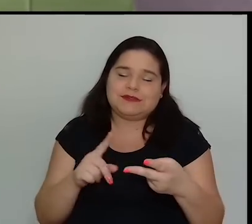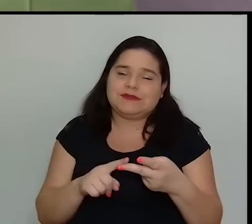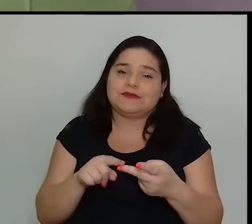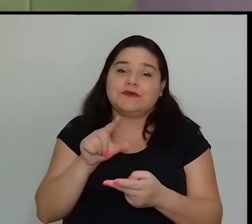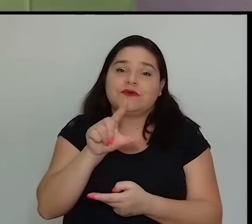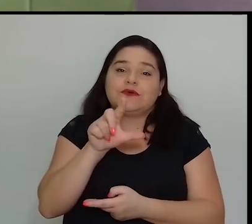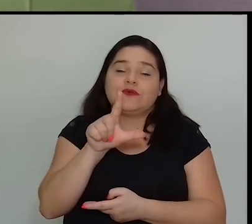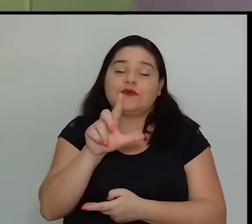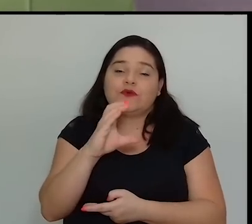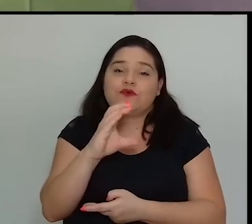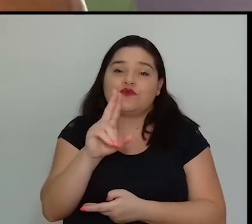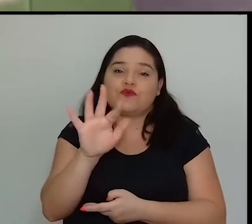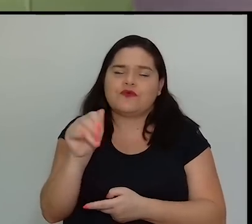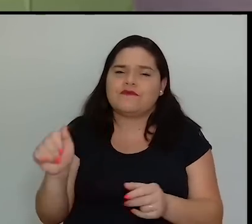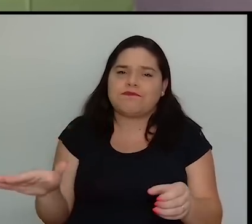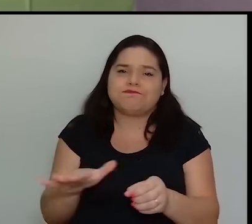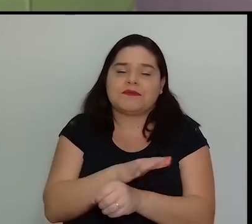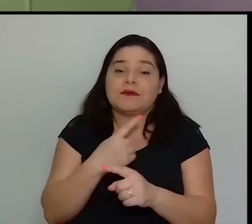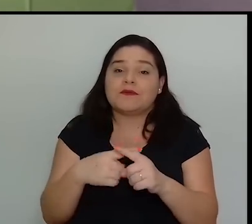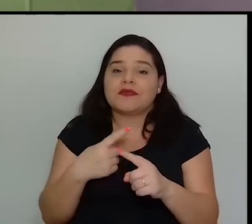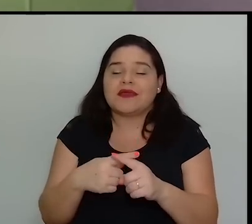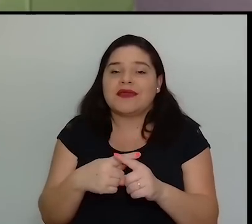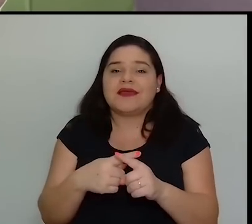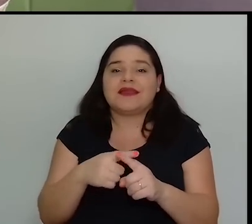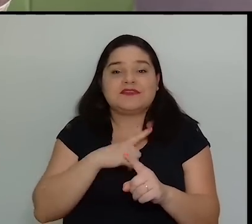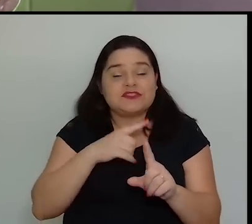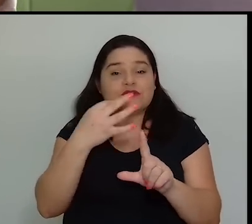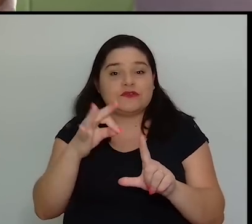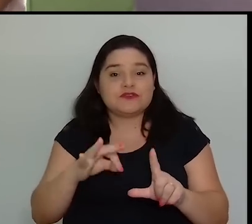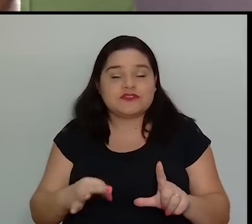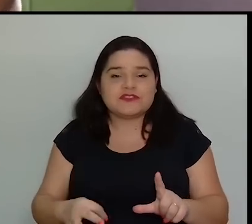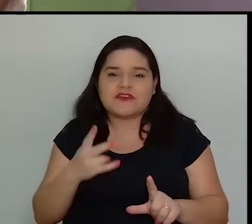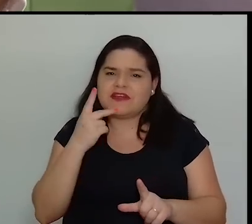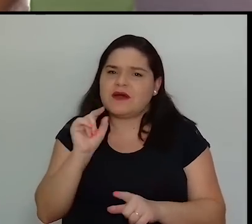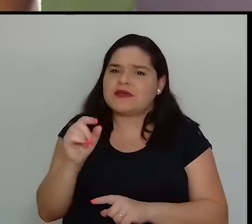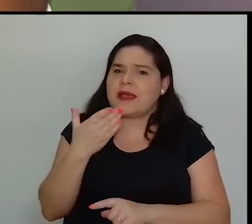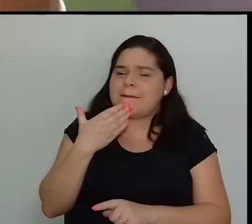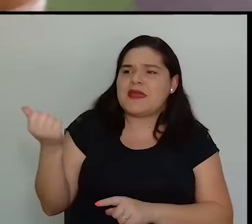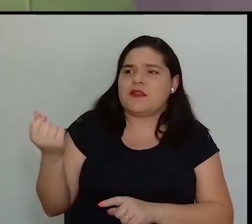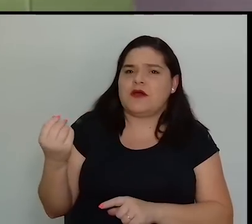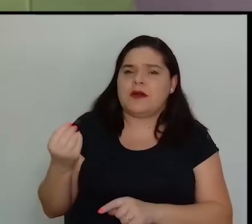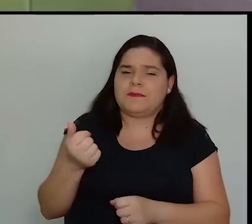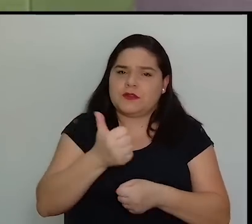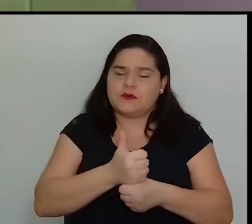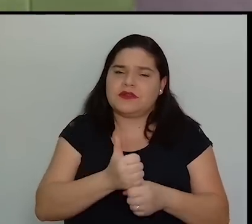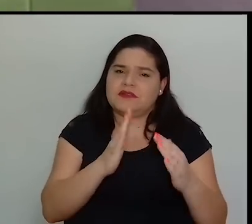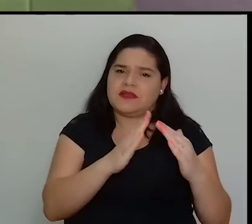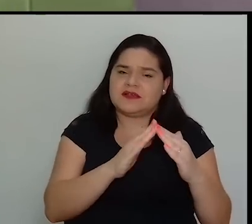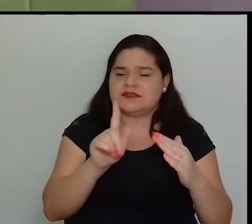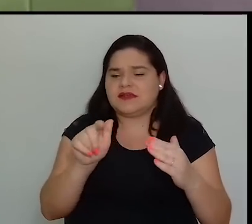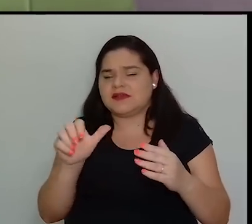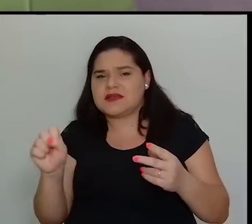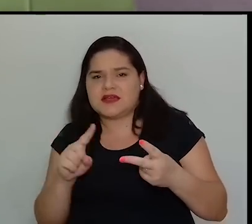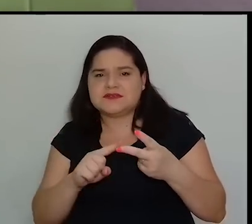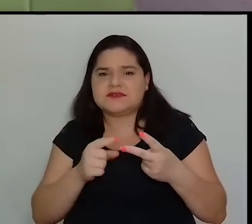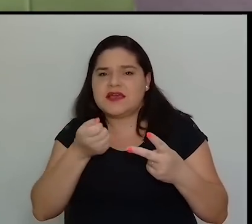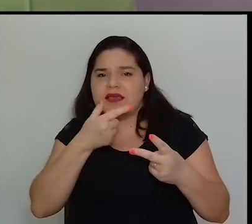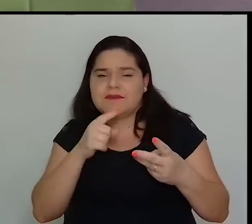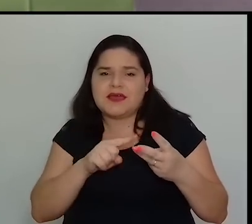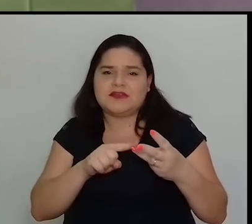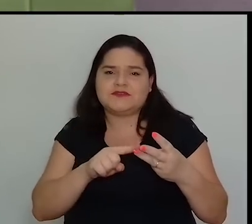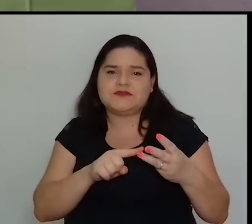no Brasil inteiro porque eles não tinham a logística e ainda queriam dizer se o que era melhor padrona de casa era gás era remédio